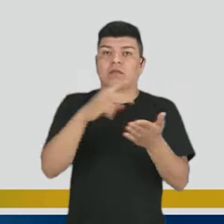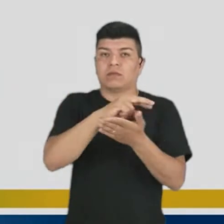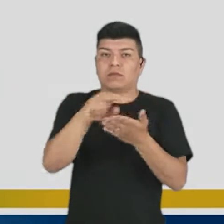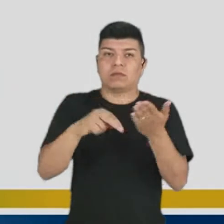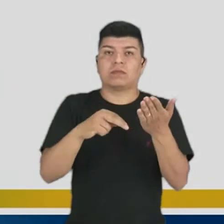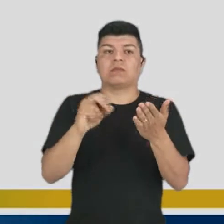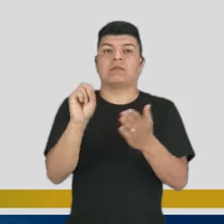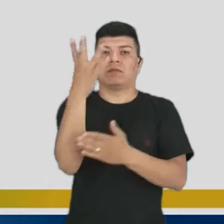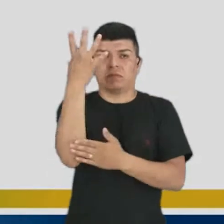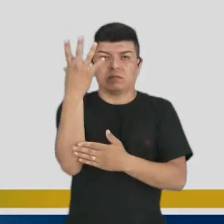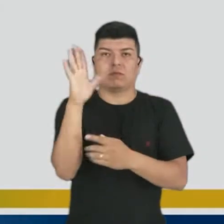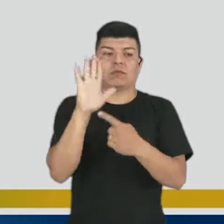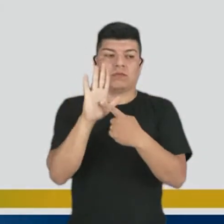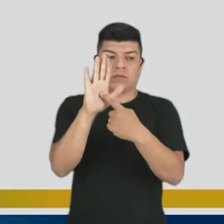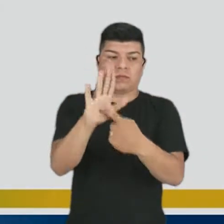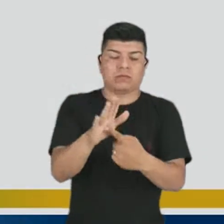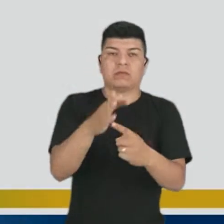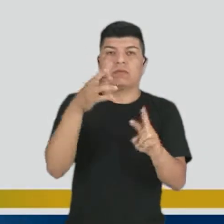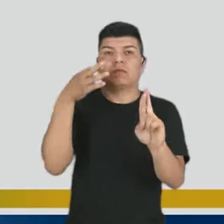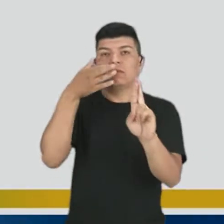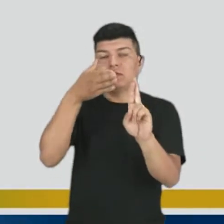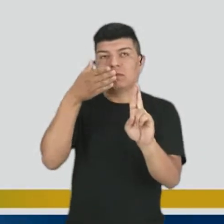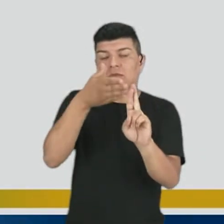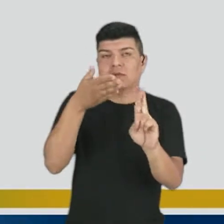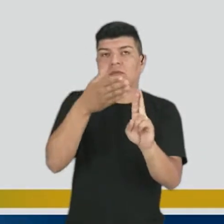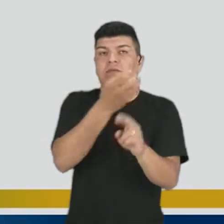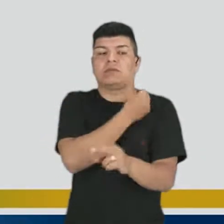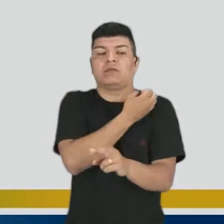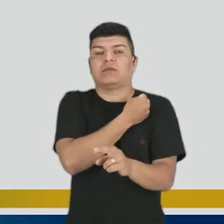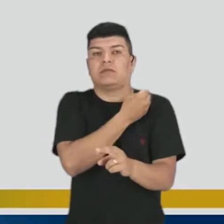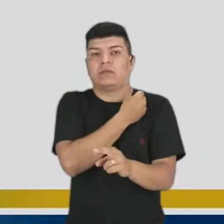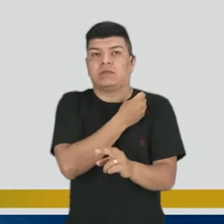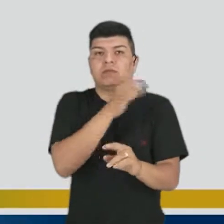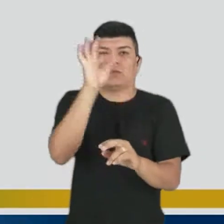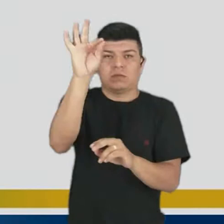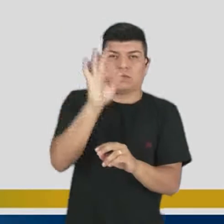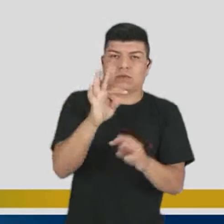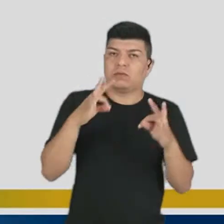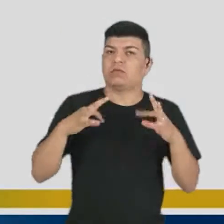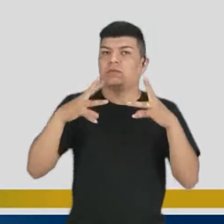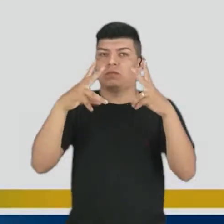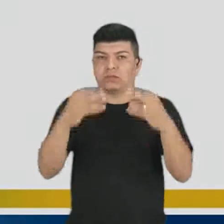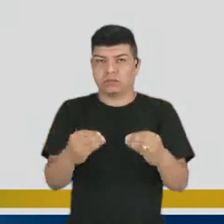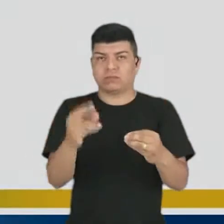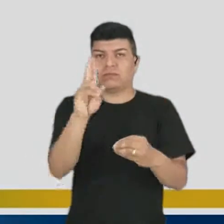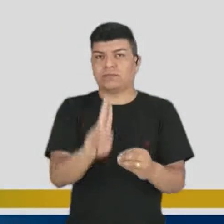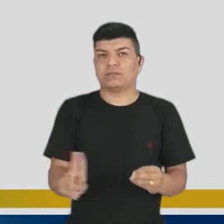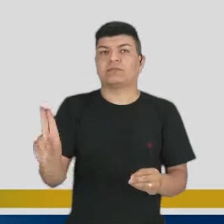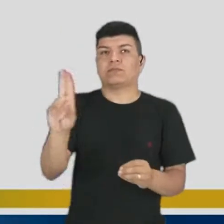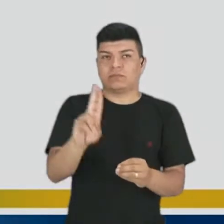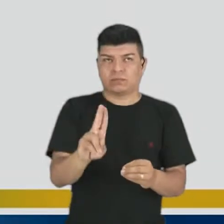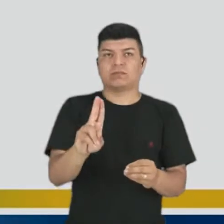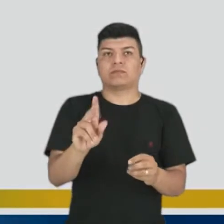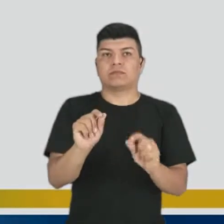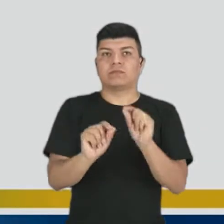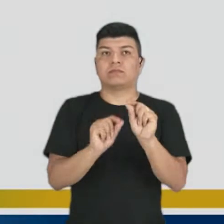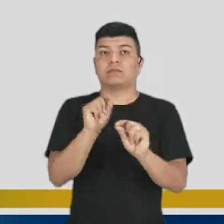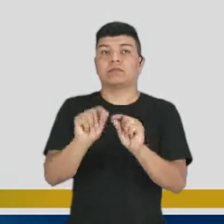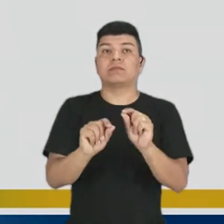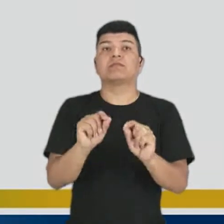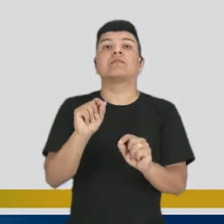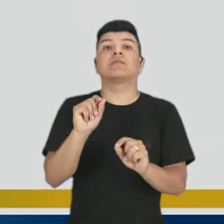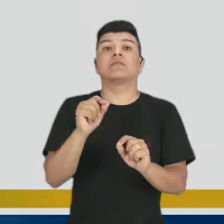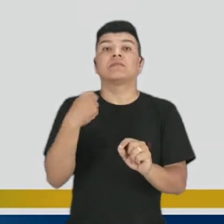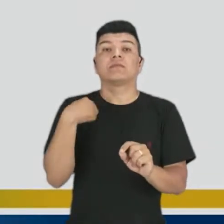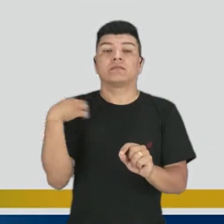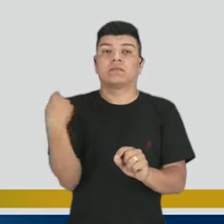os fatos, as referências, os números, as porcentagens, tudo aquilo que a gente utiliza para embasar